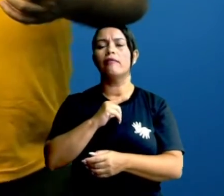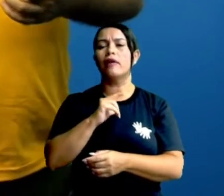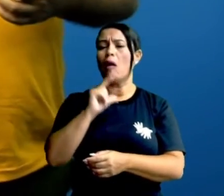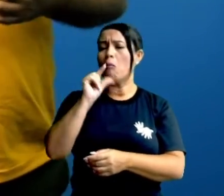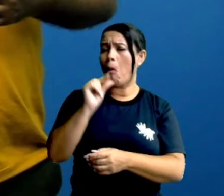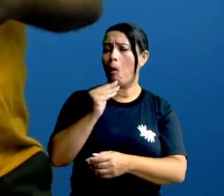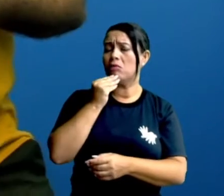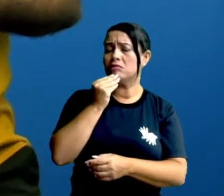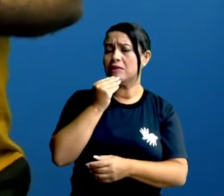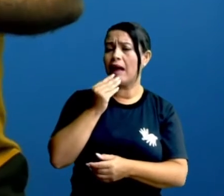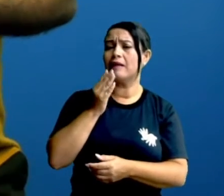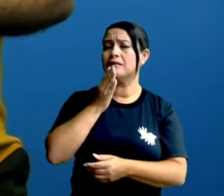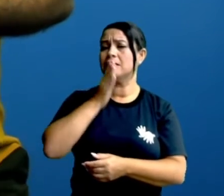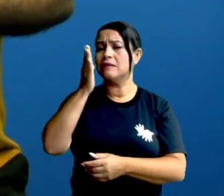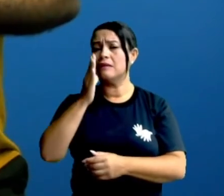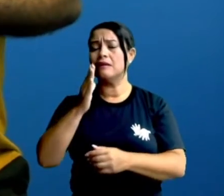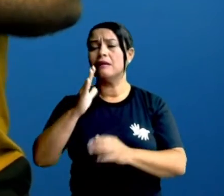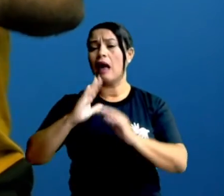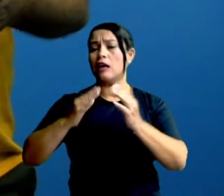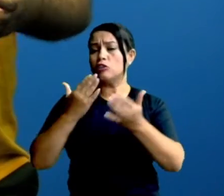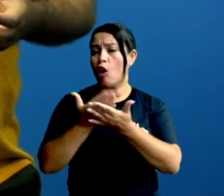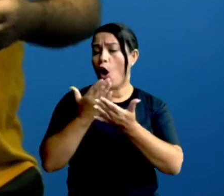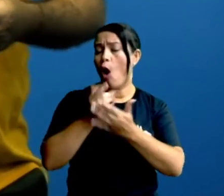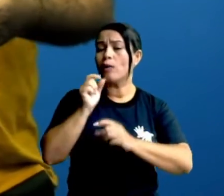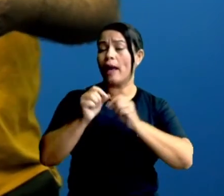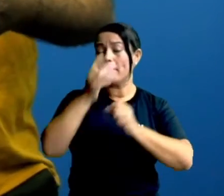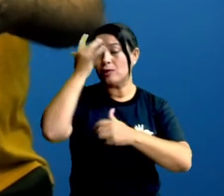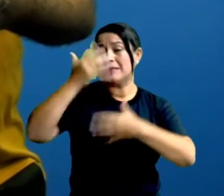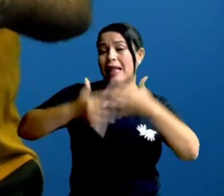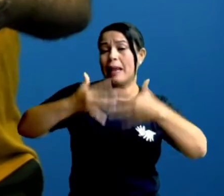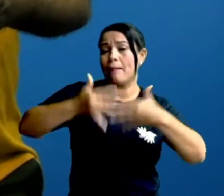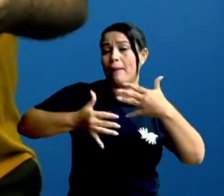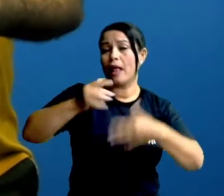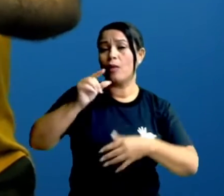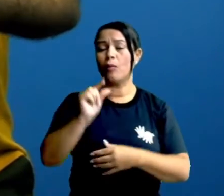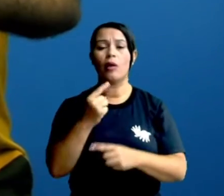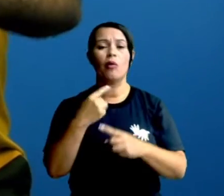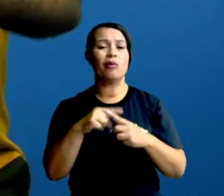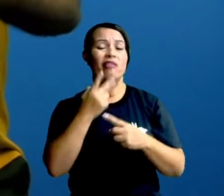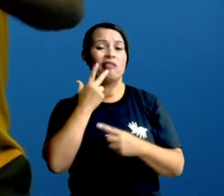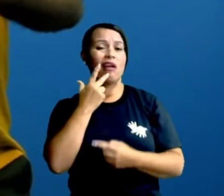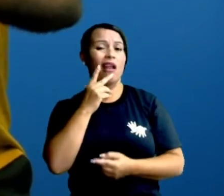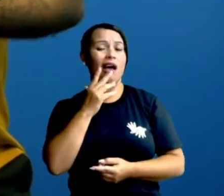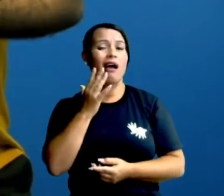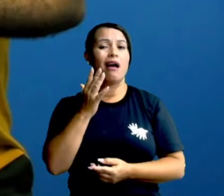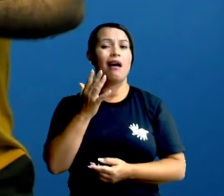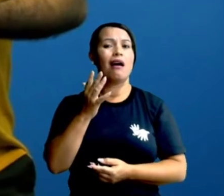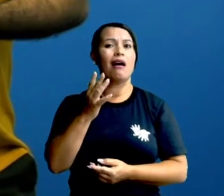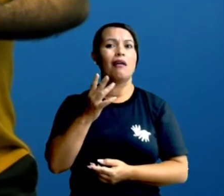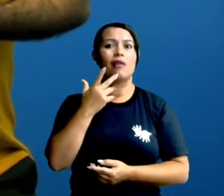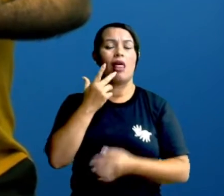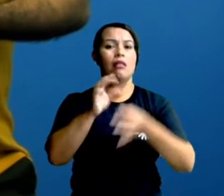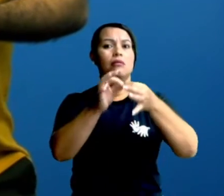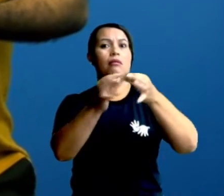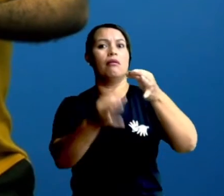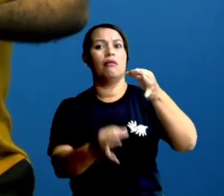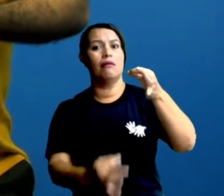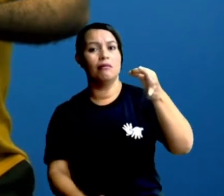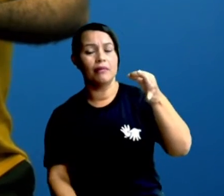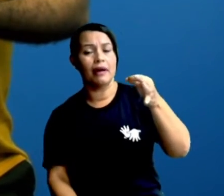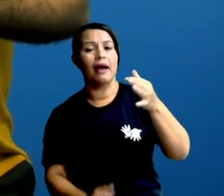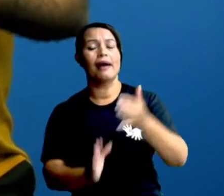oportunidade de ir à escola, não é? Pouca escolarização, essa pessoa se atrapalha, porque essa pessoa vai falar muito, não é?